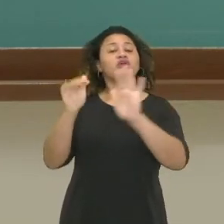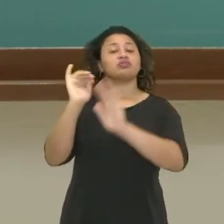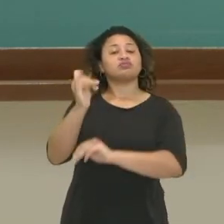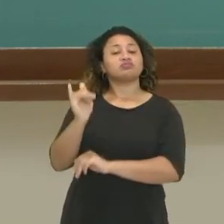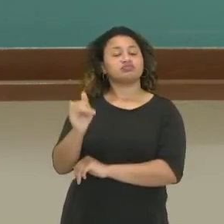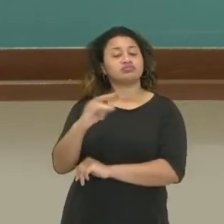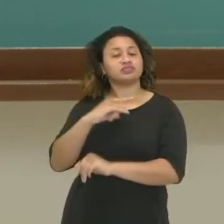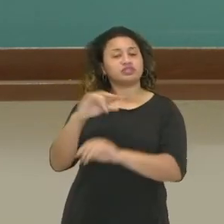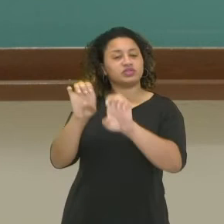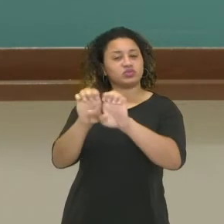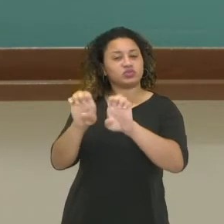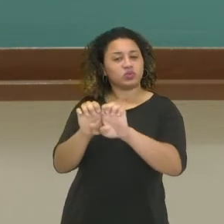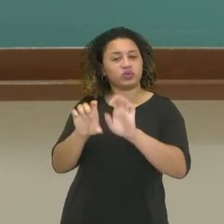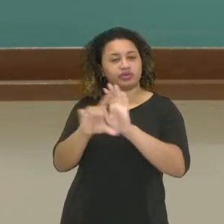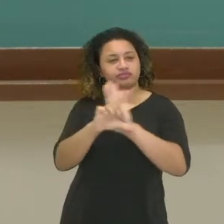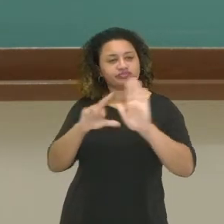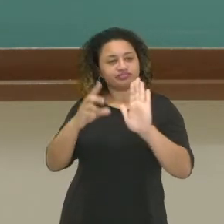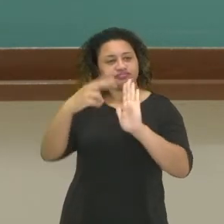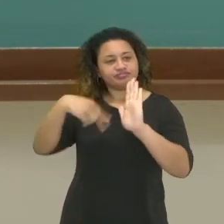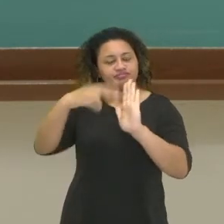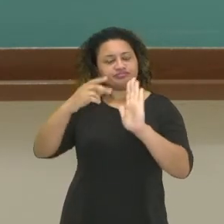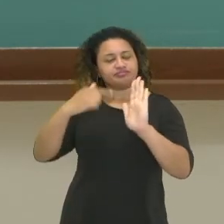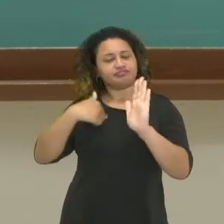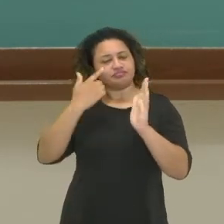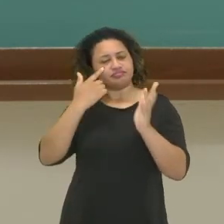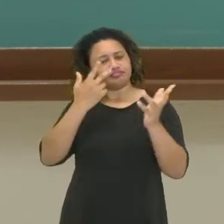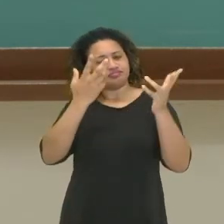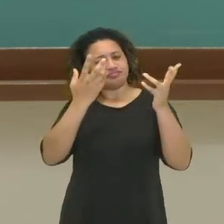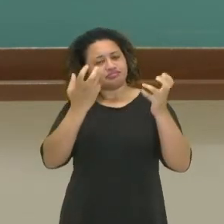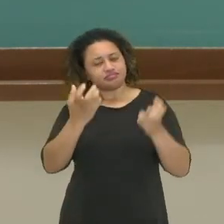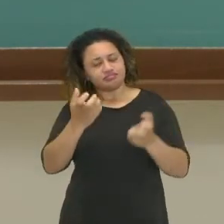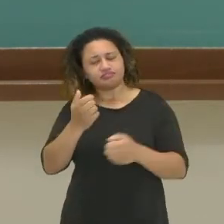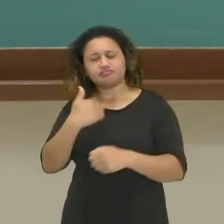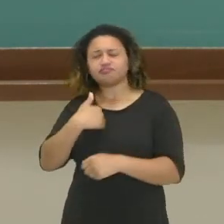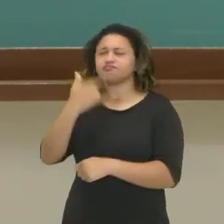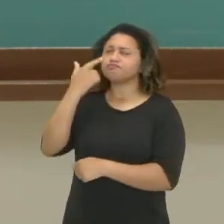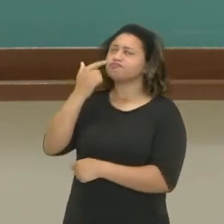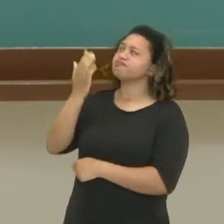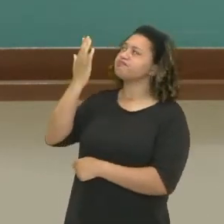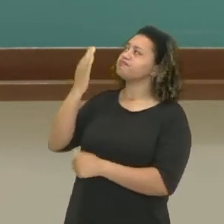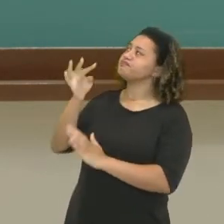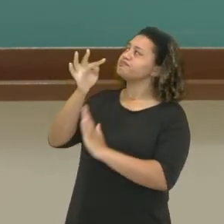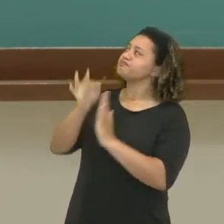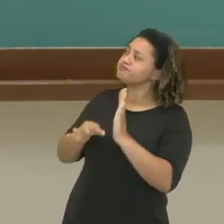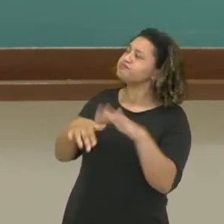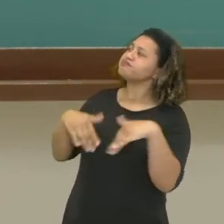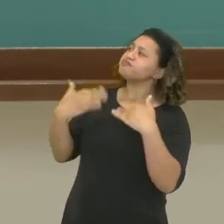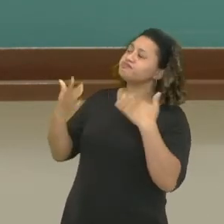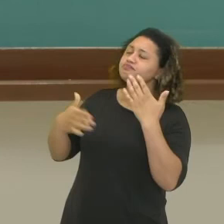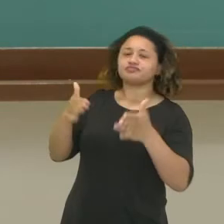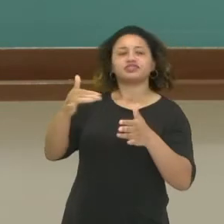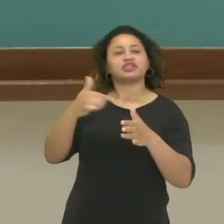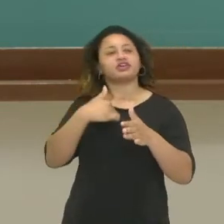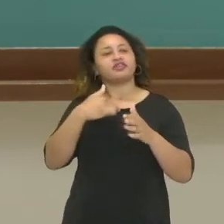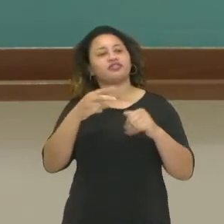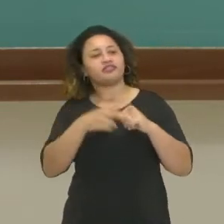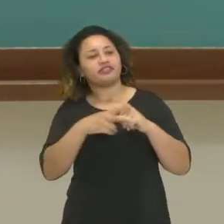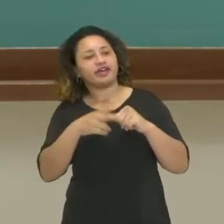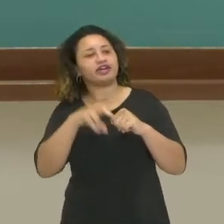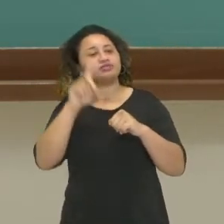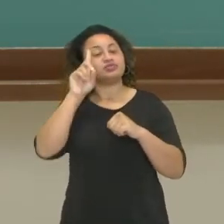está estruturado? Então, eu olho aqui, ó, com efeito, um dia de manhã, estando a passear na